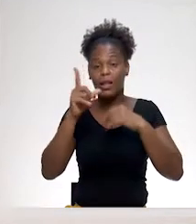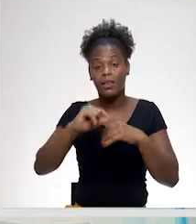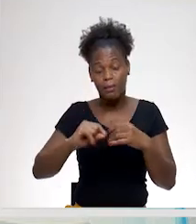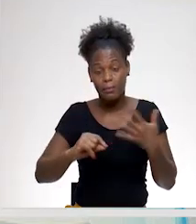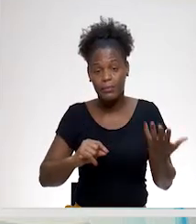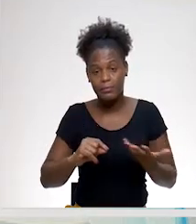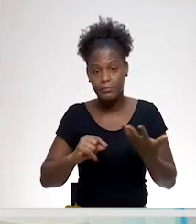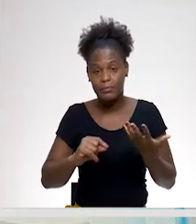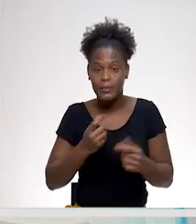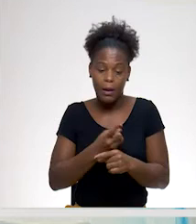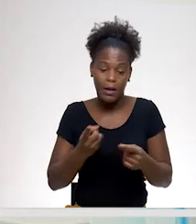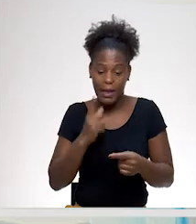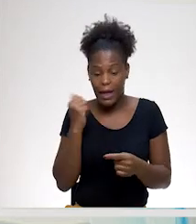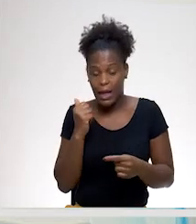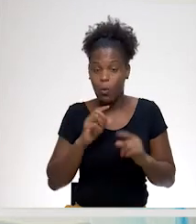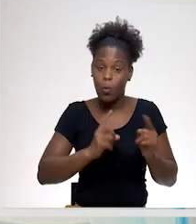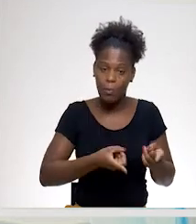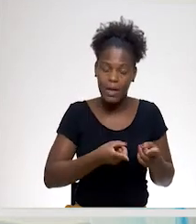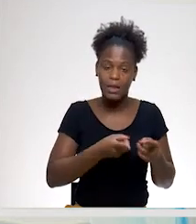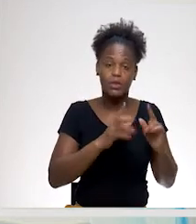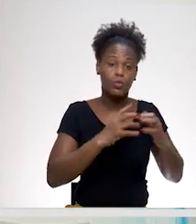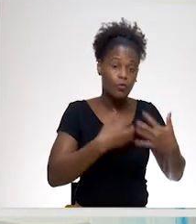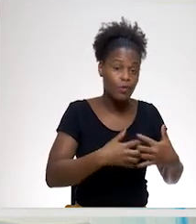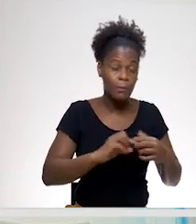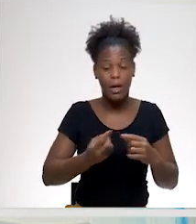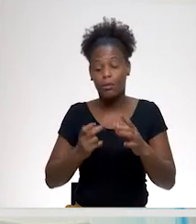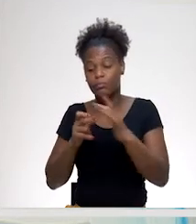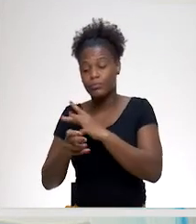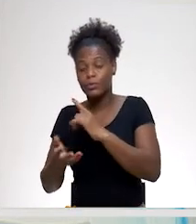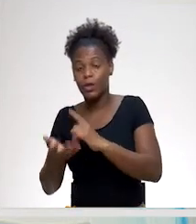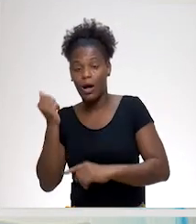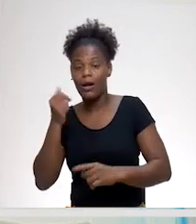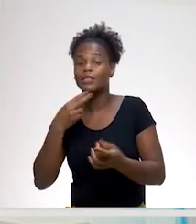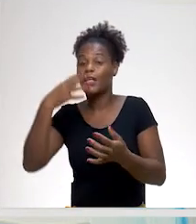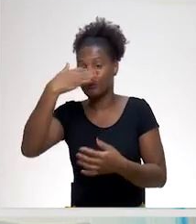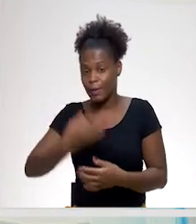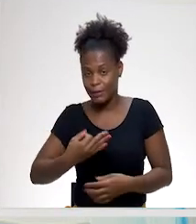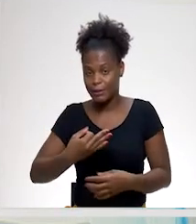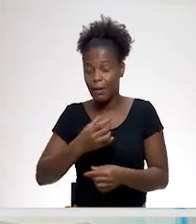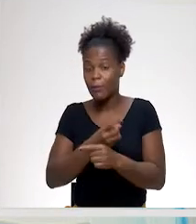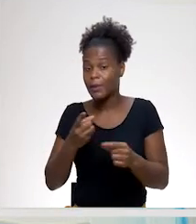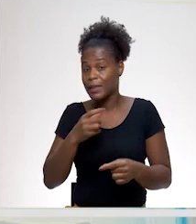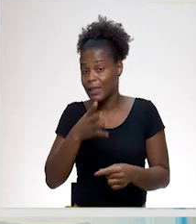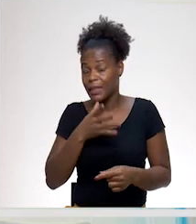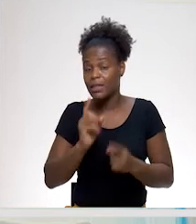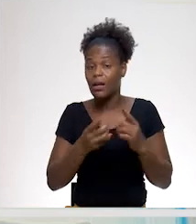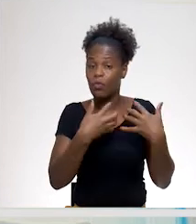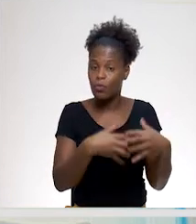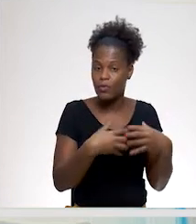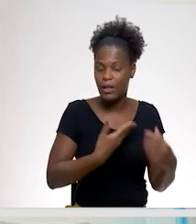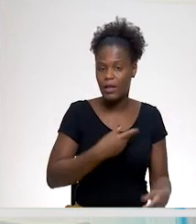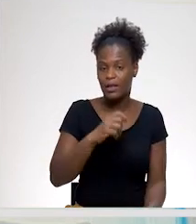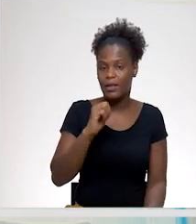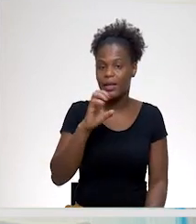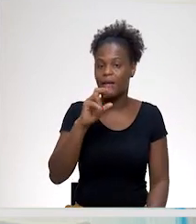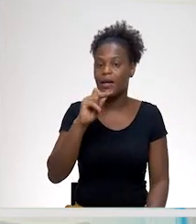filosofia e, portanto, ele começou da dúvida para poder chegar a certezas. Por isso diz-se que a dúvida